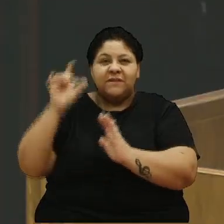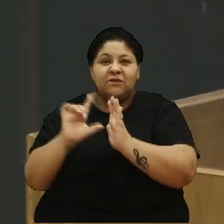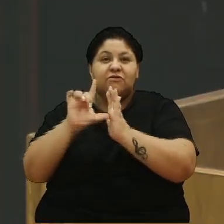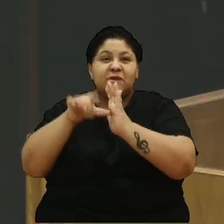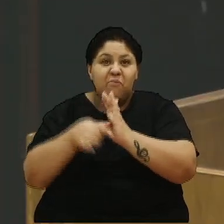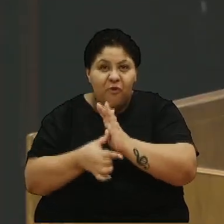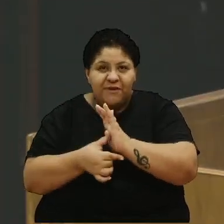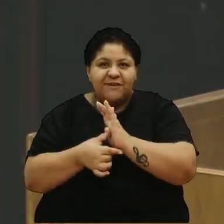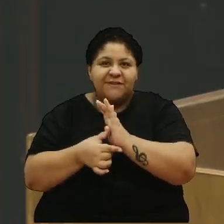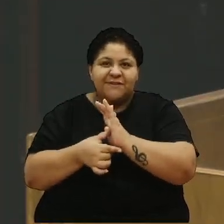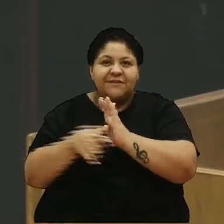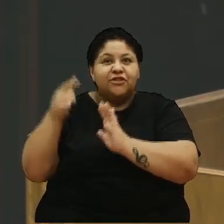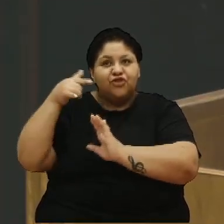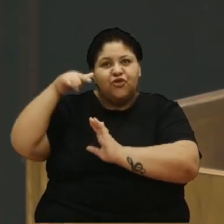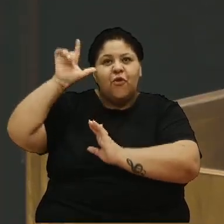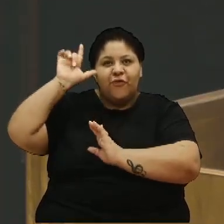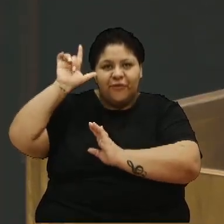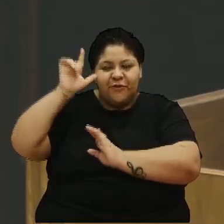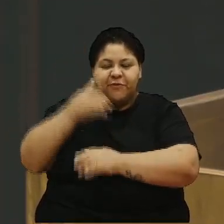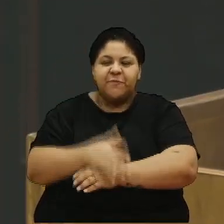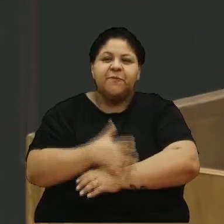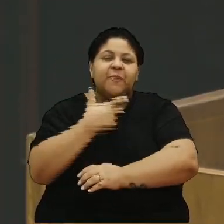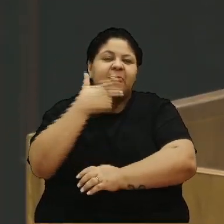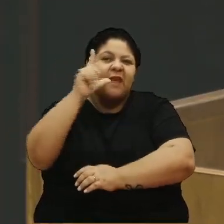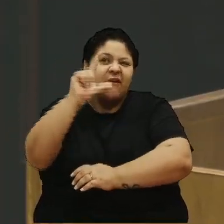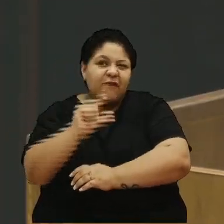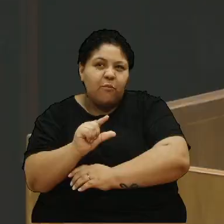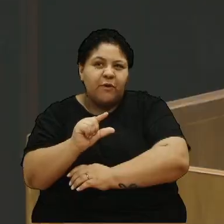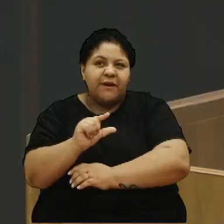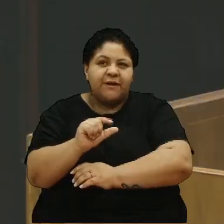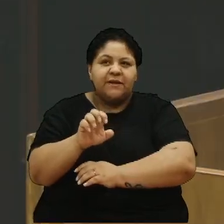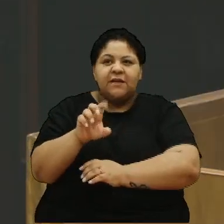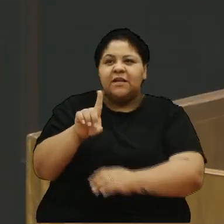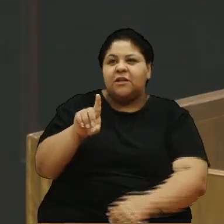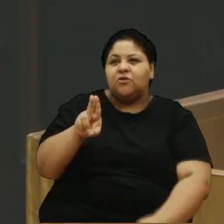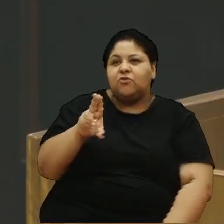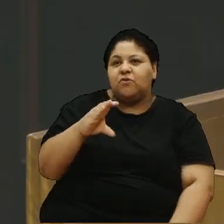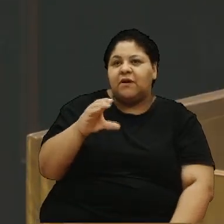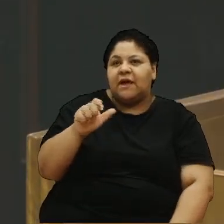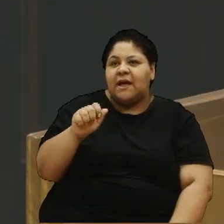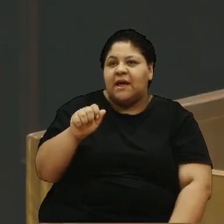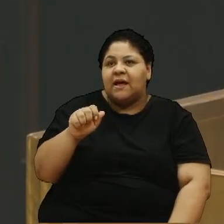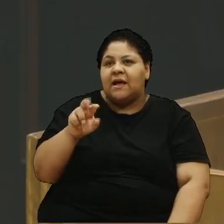nessa casa. Bom, então, falando um pouco sobre a Educaritá e Educaxias.